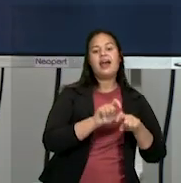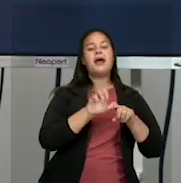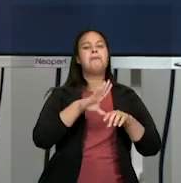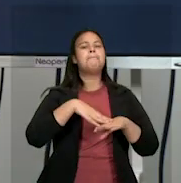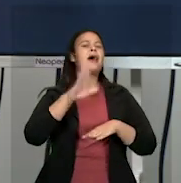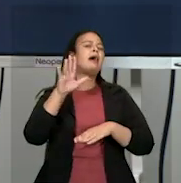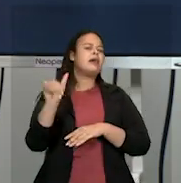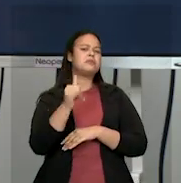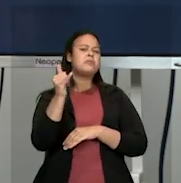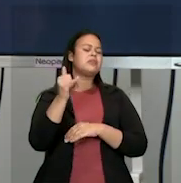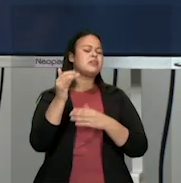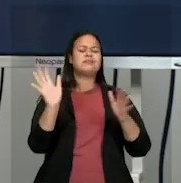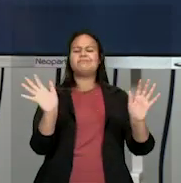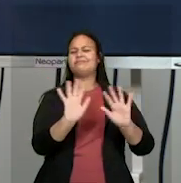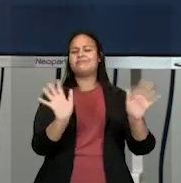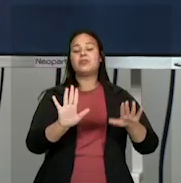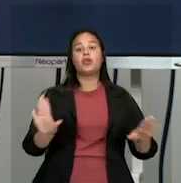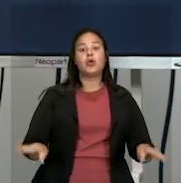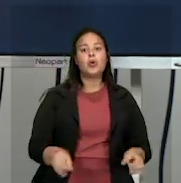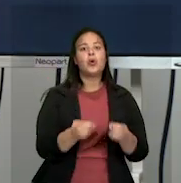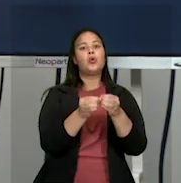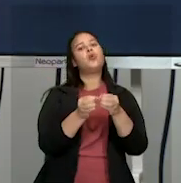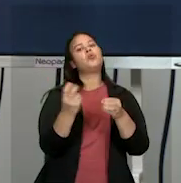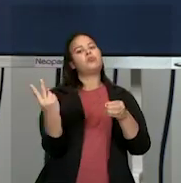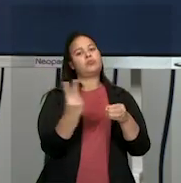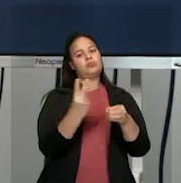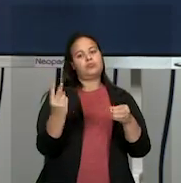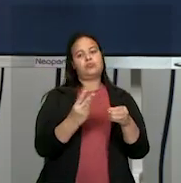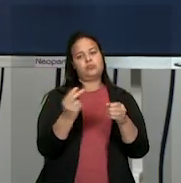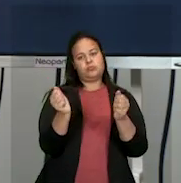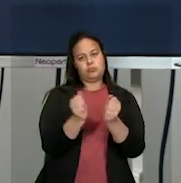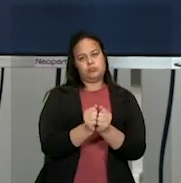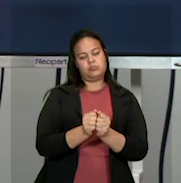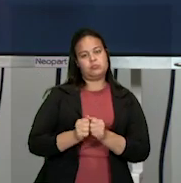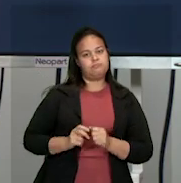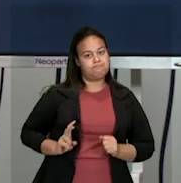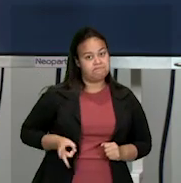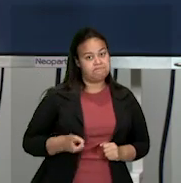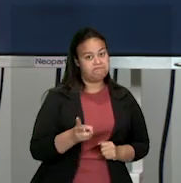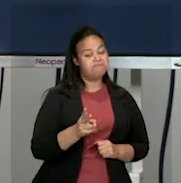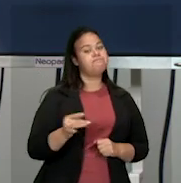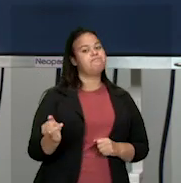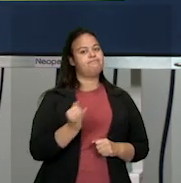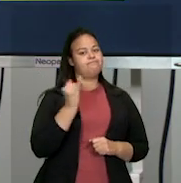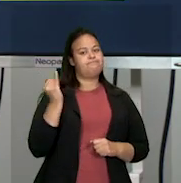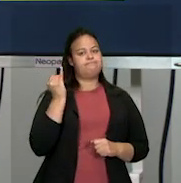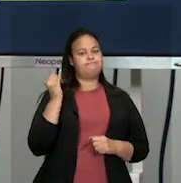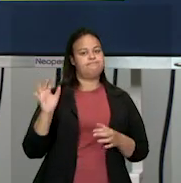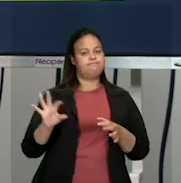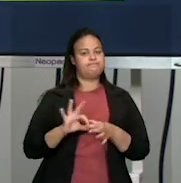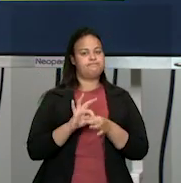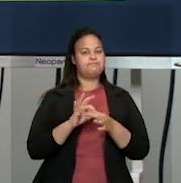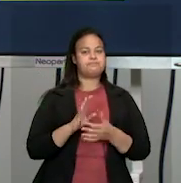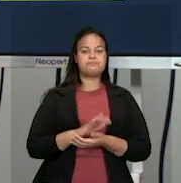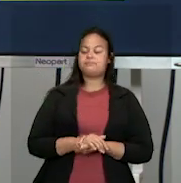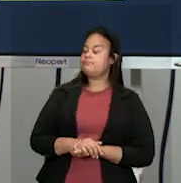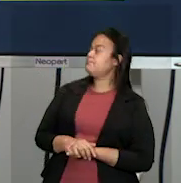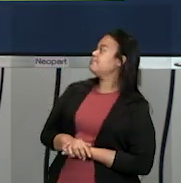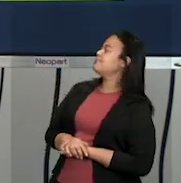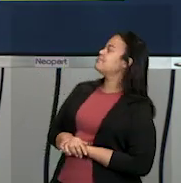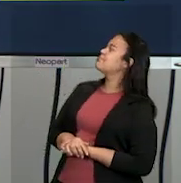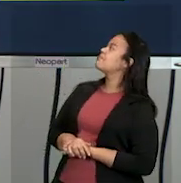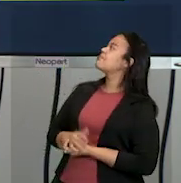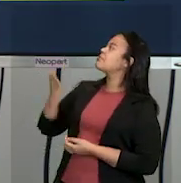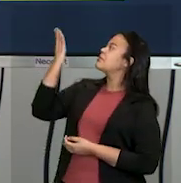mais importante para o outro. Os dois são muito importantes um para o outro. Aqui